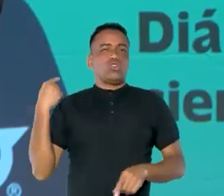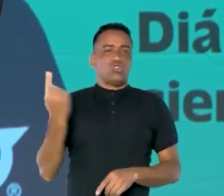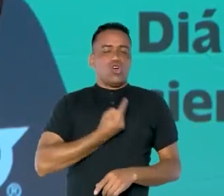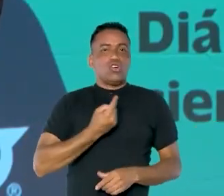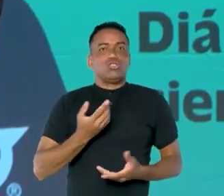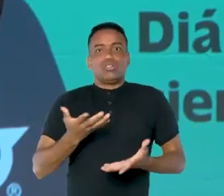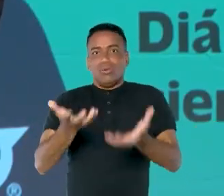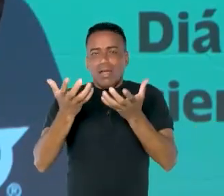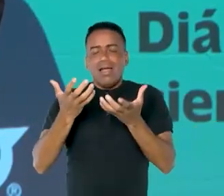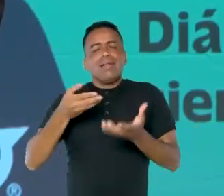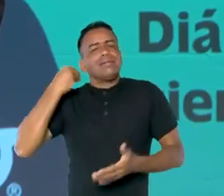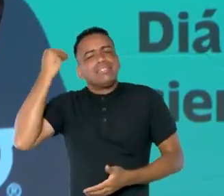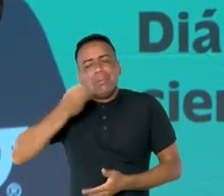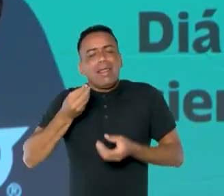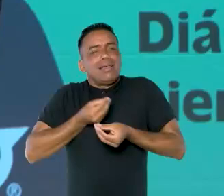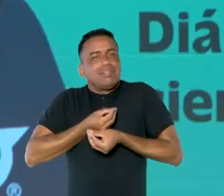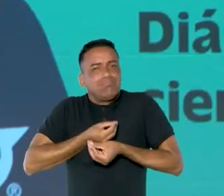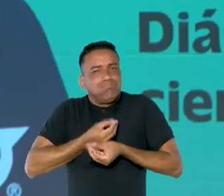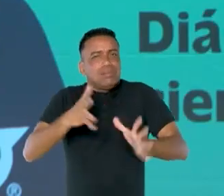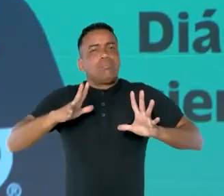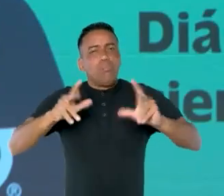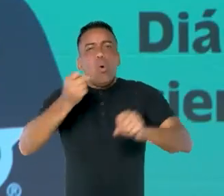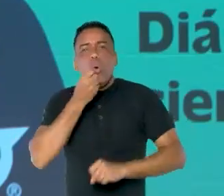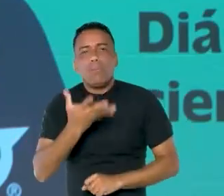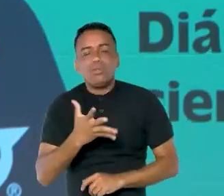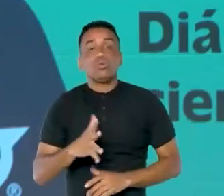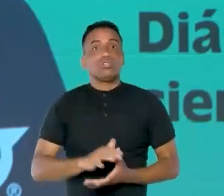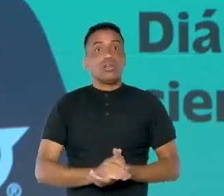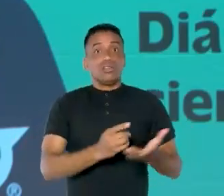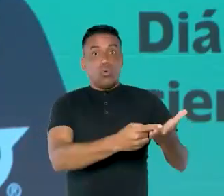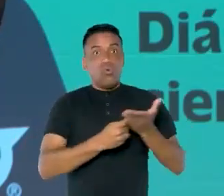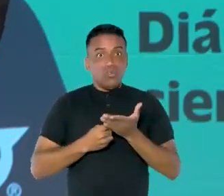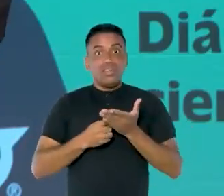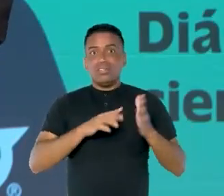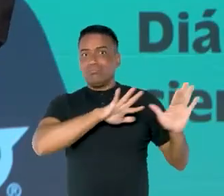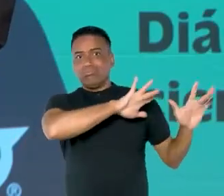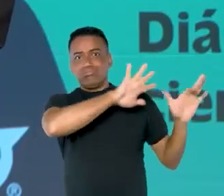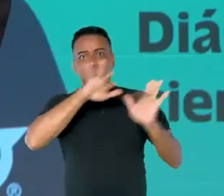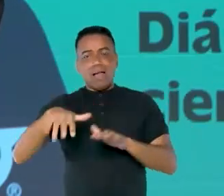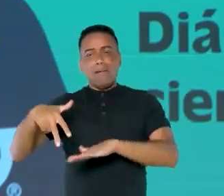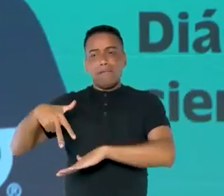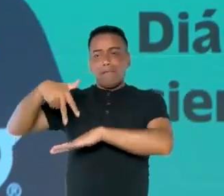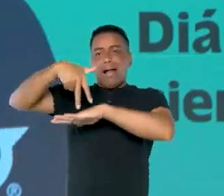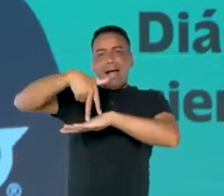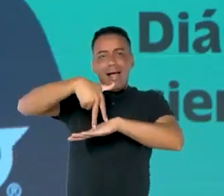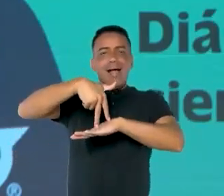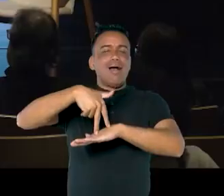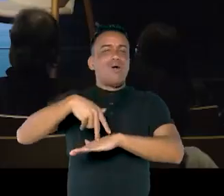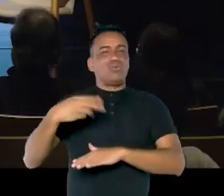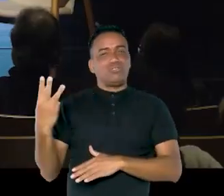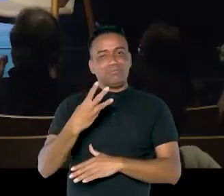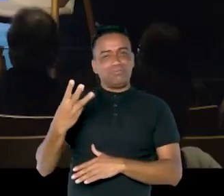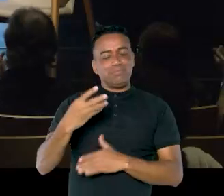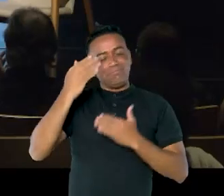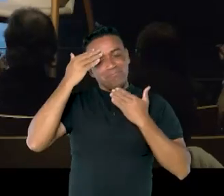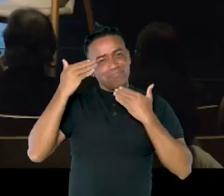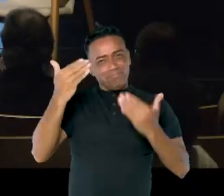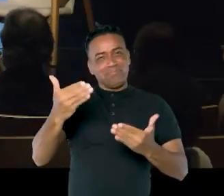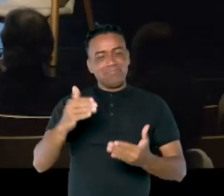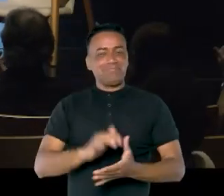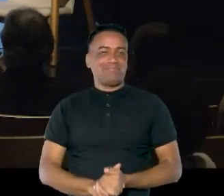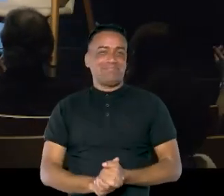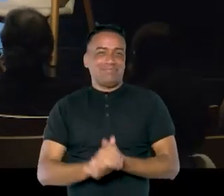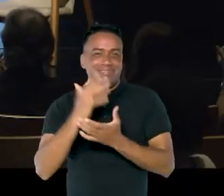gente deseja uma boa experiência para todos essa noite e a gente convidou nossos convidados aqui para o palco. Obrigado.